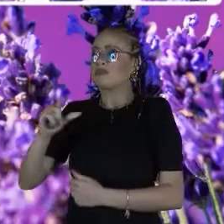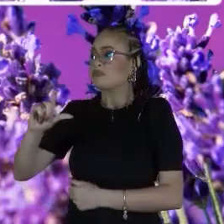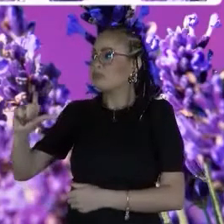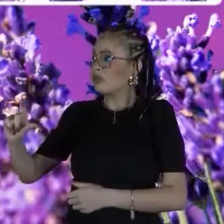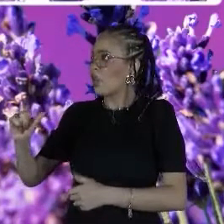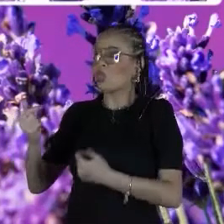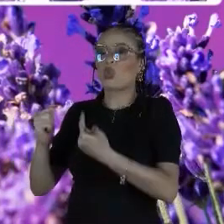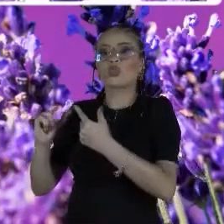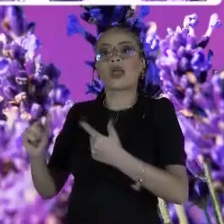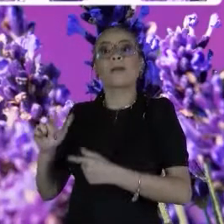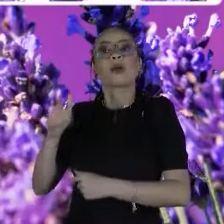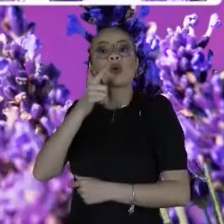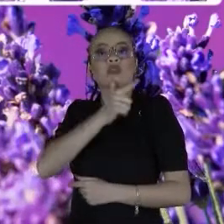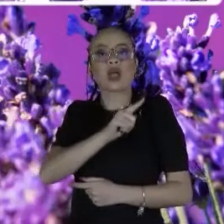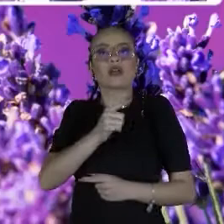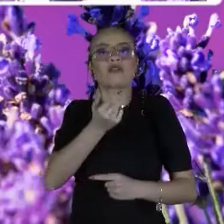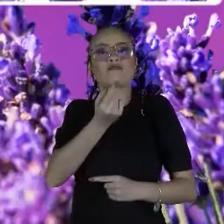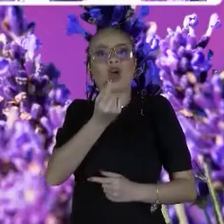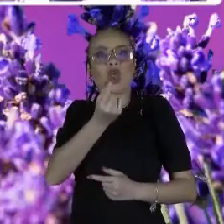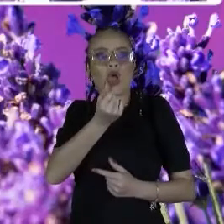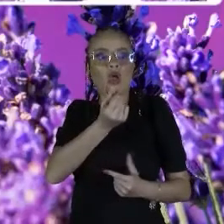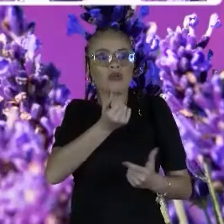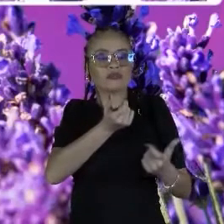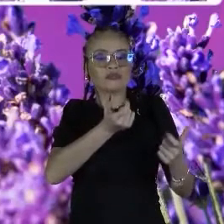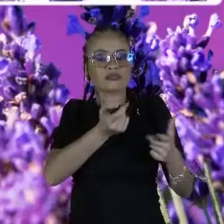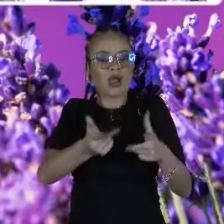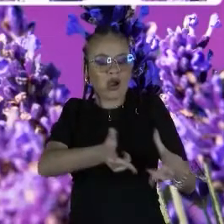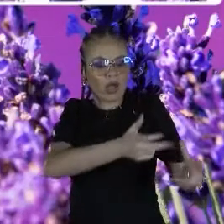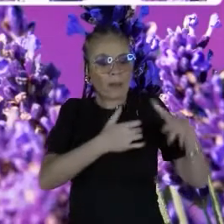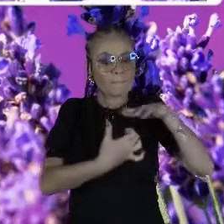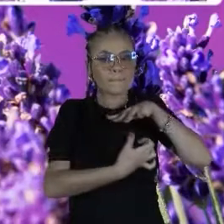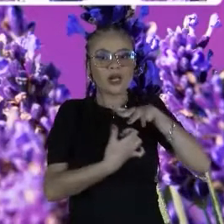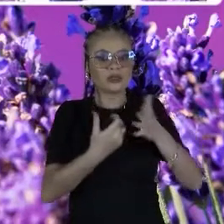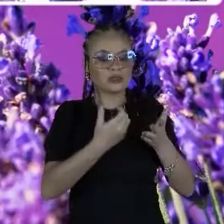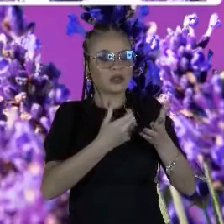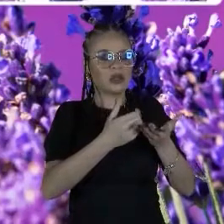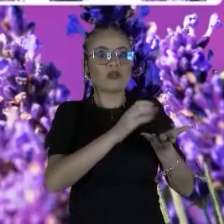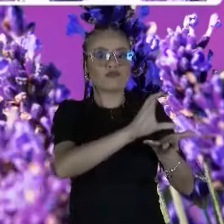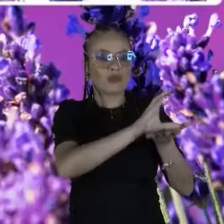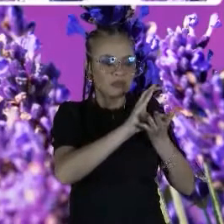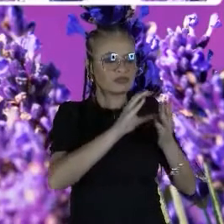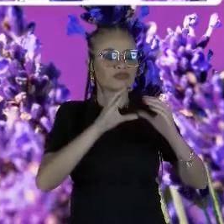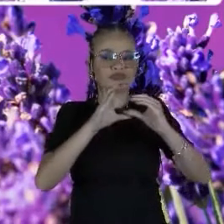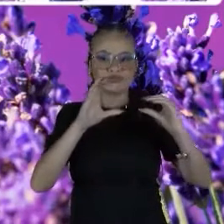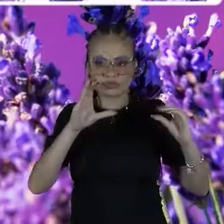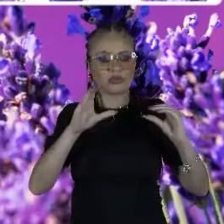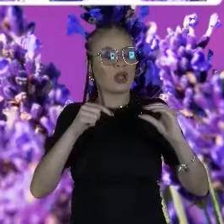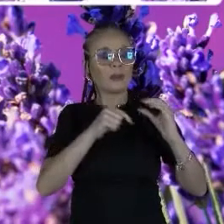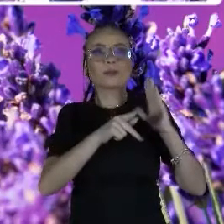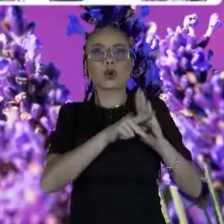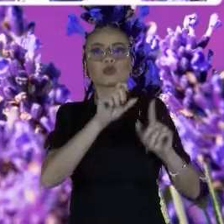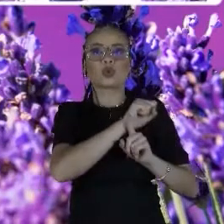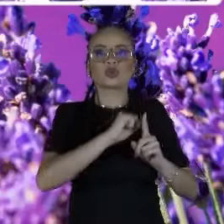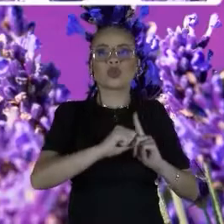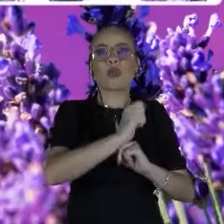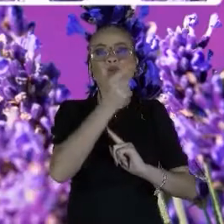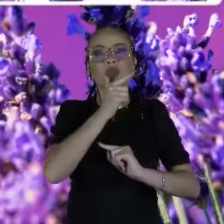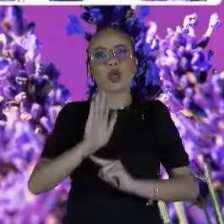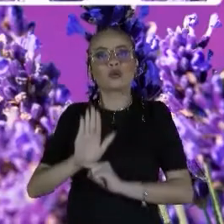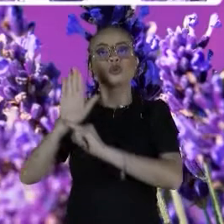chegar até você então esses três pilares fazem a diferença quando você